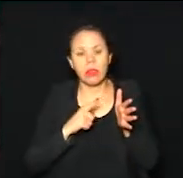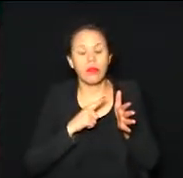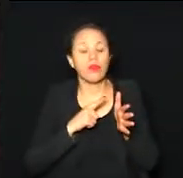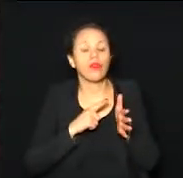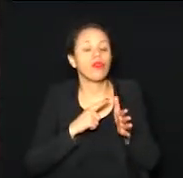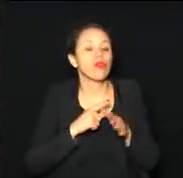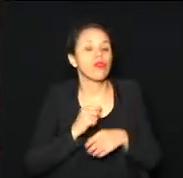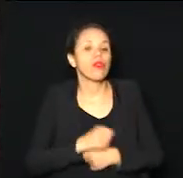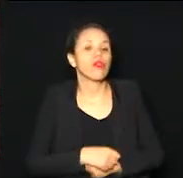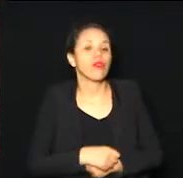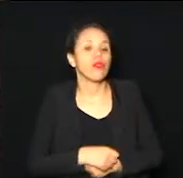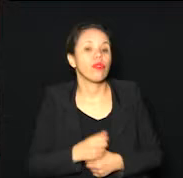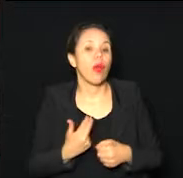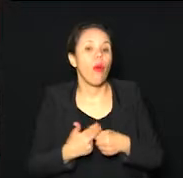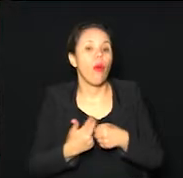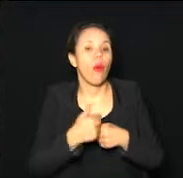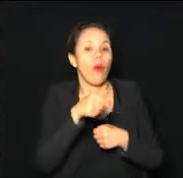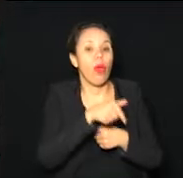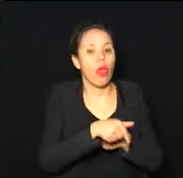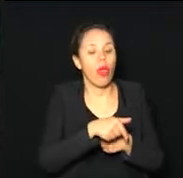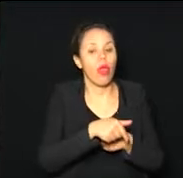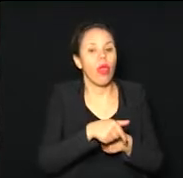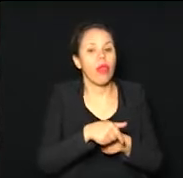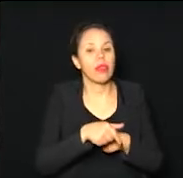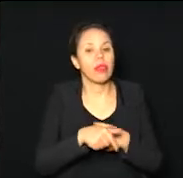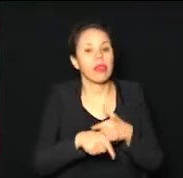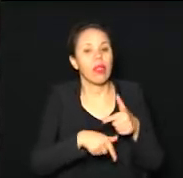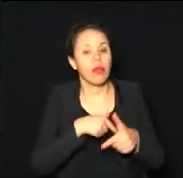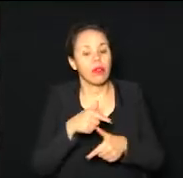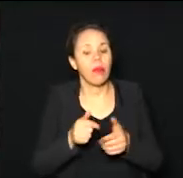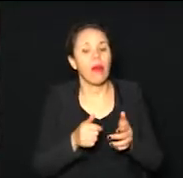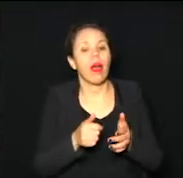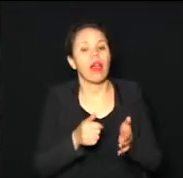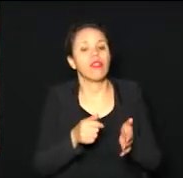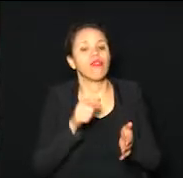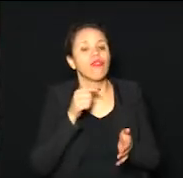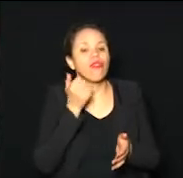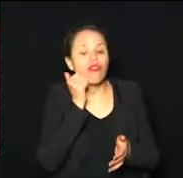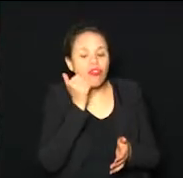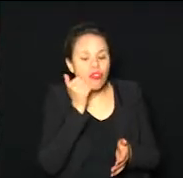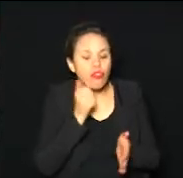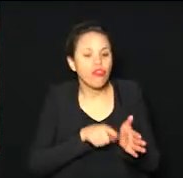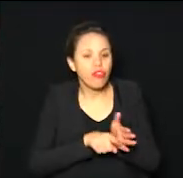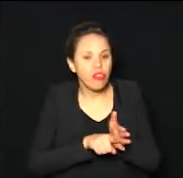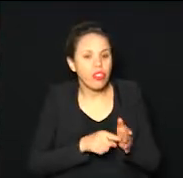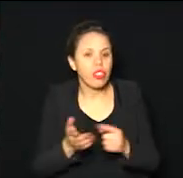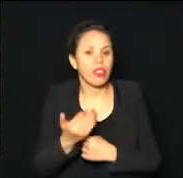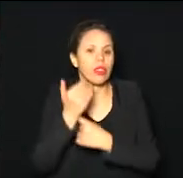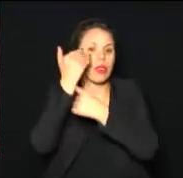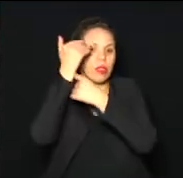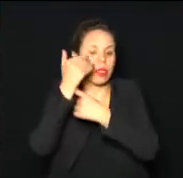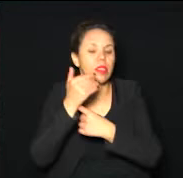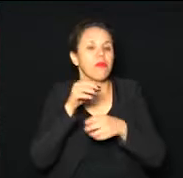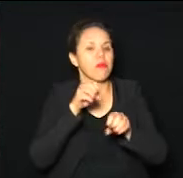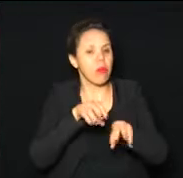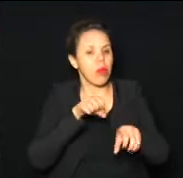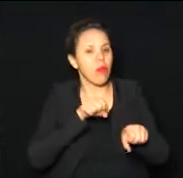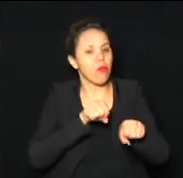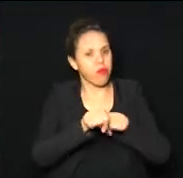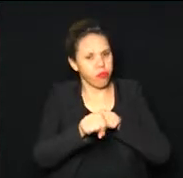a Unicamp como produtora de ciência e tecnologia e de formação de pessoas